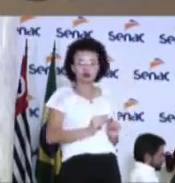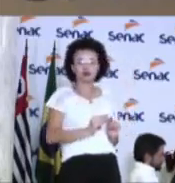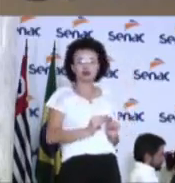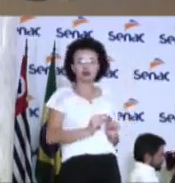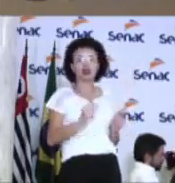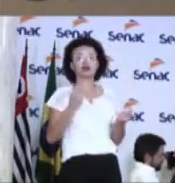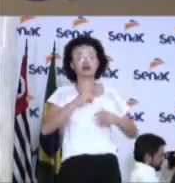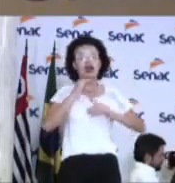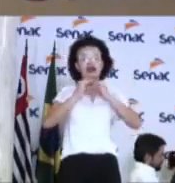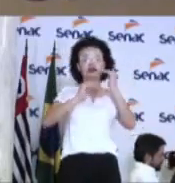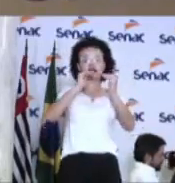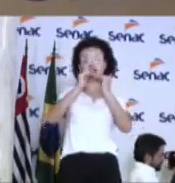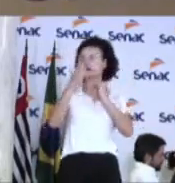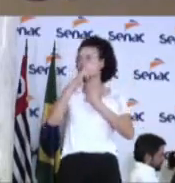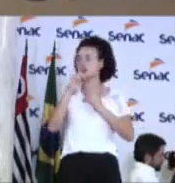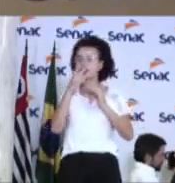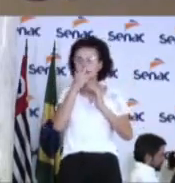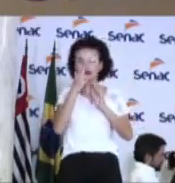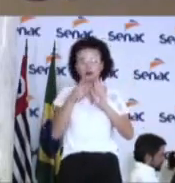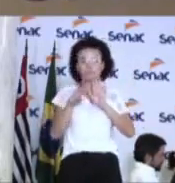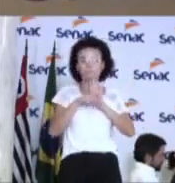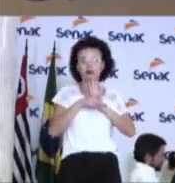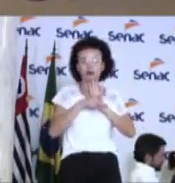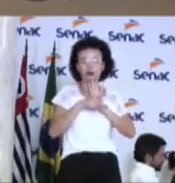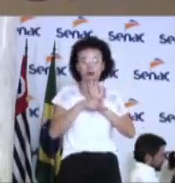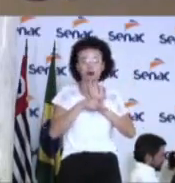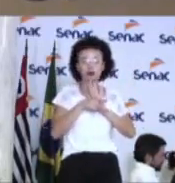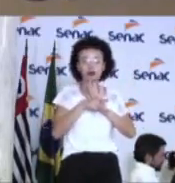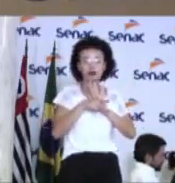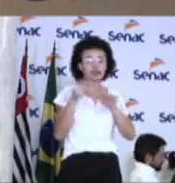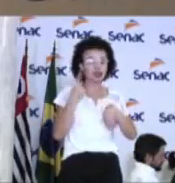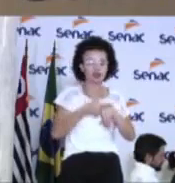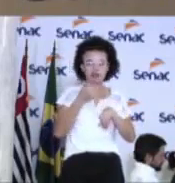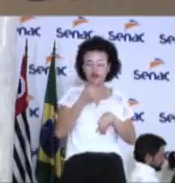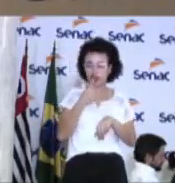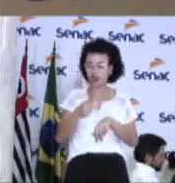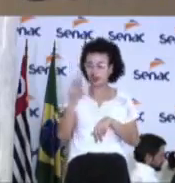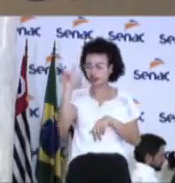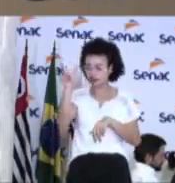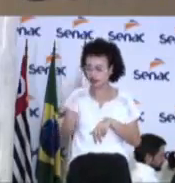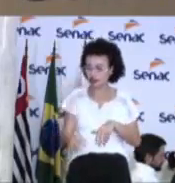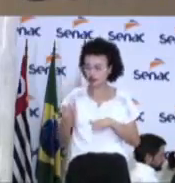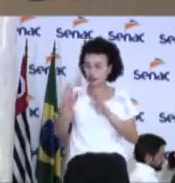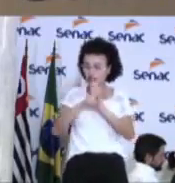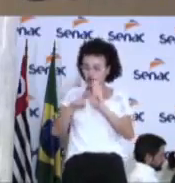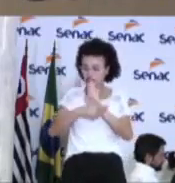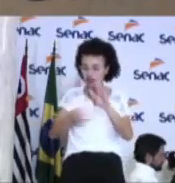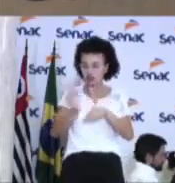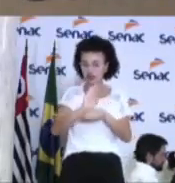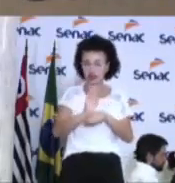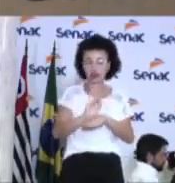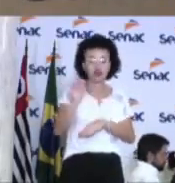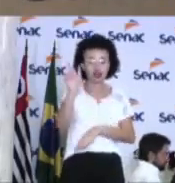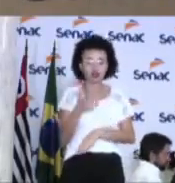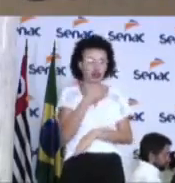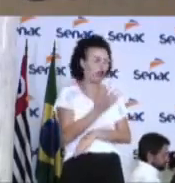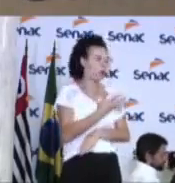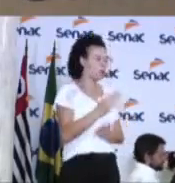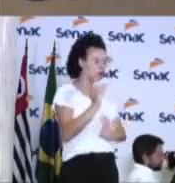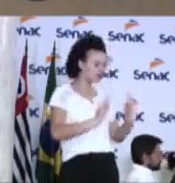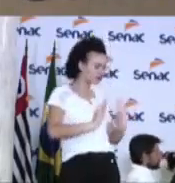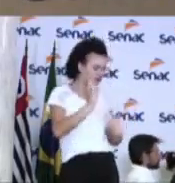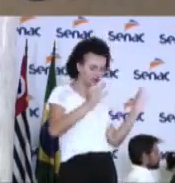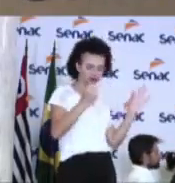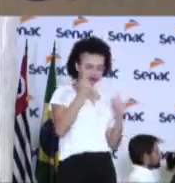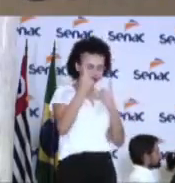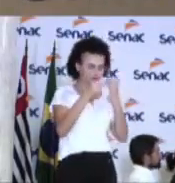essa desenvoltura de gerar muita ideia. Então, a hora que você bota ele fazendo roteiro cinematográfico, ele é muito ágil. Então, isso é uma coisa